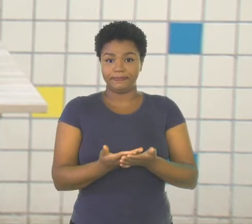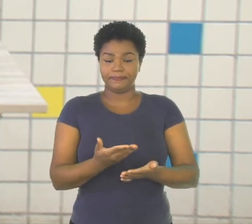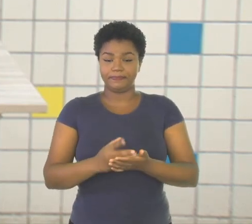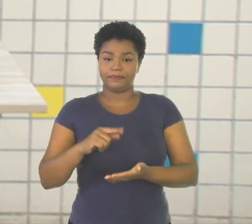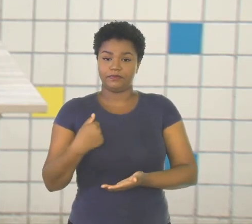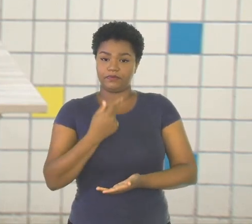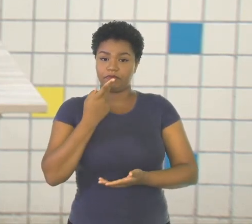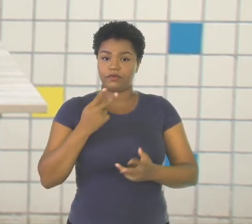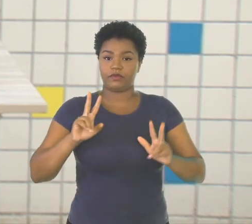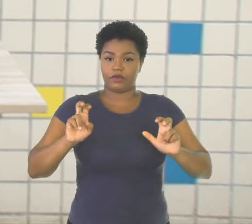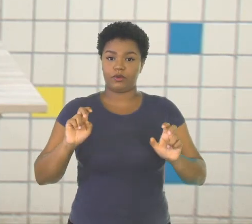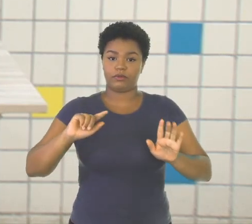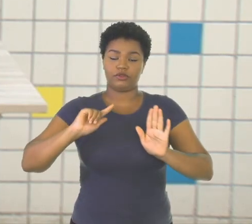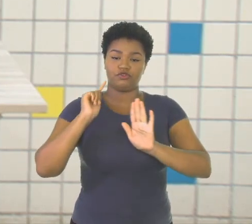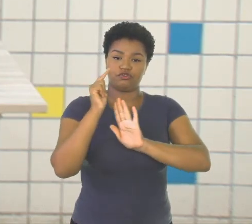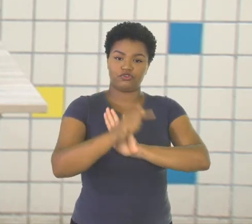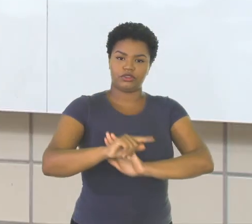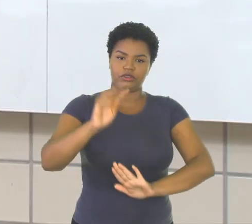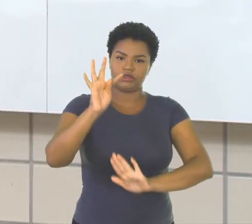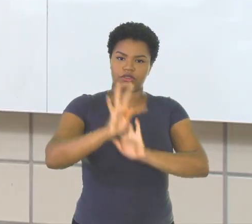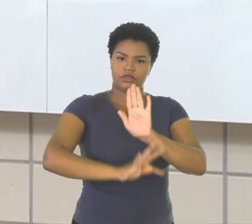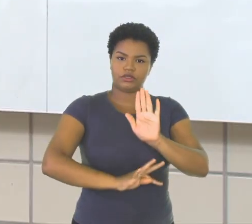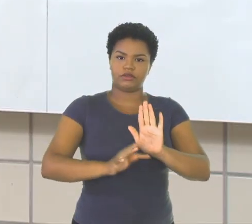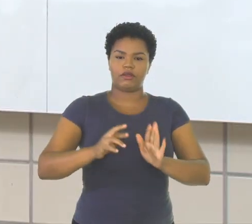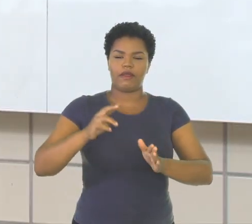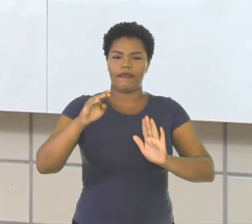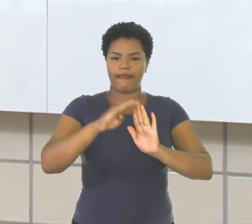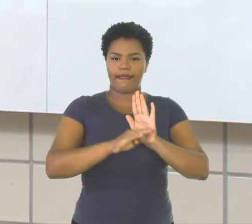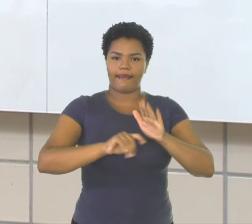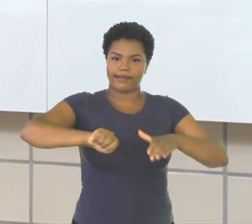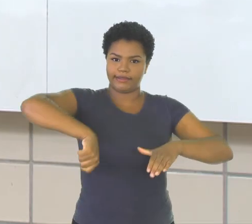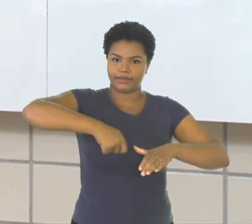sobre o gênero textual receita. Um grande